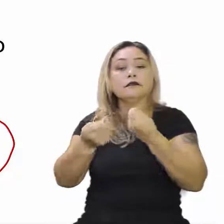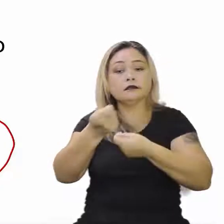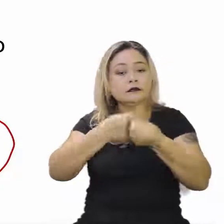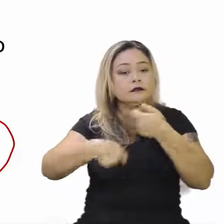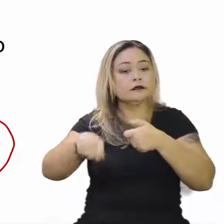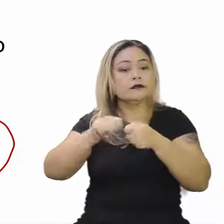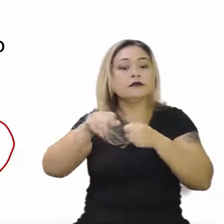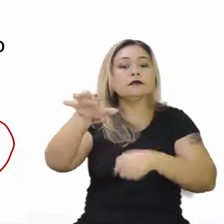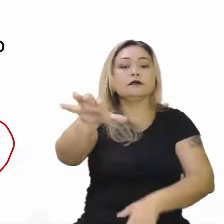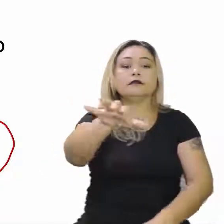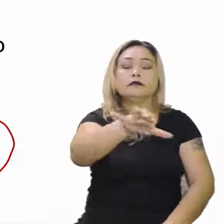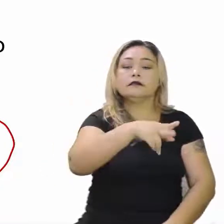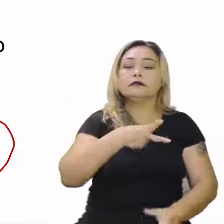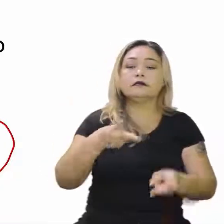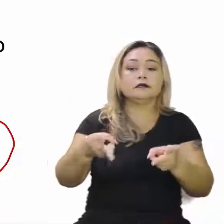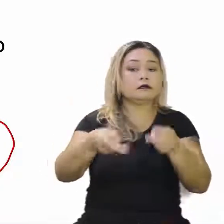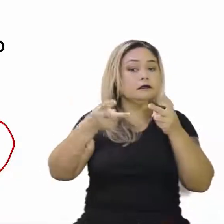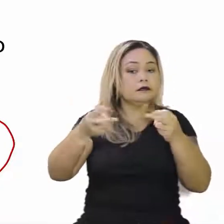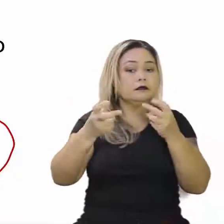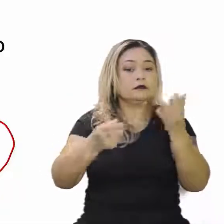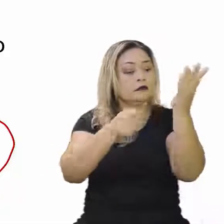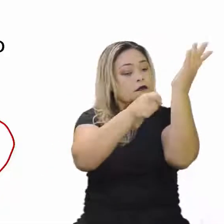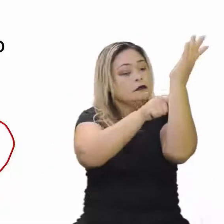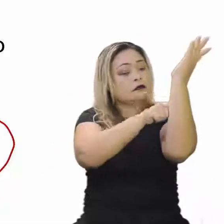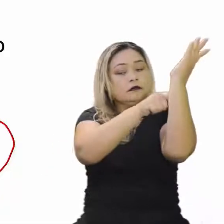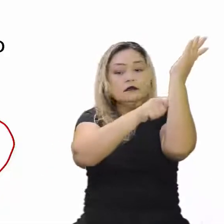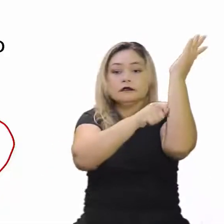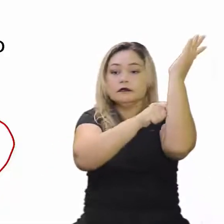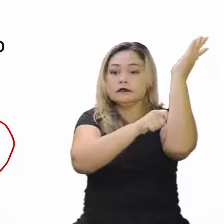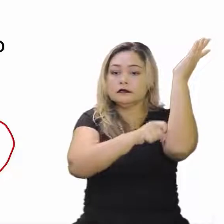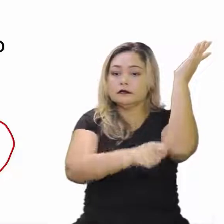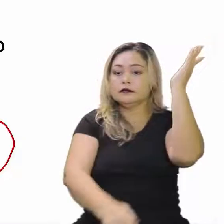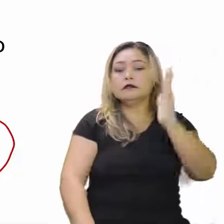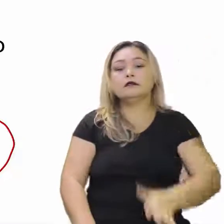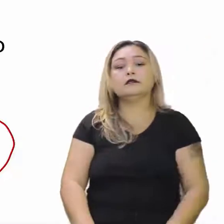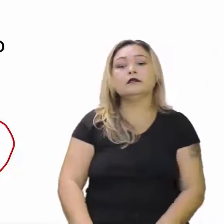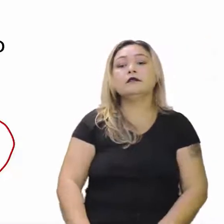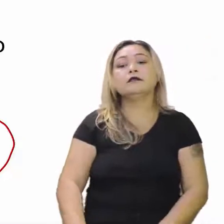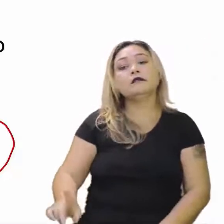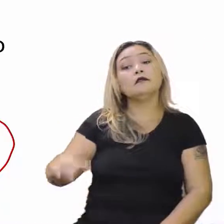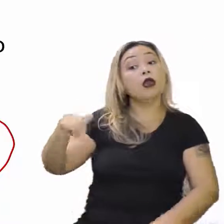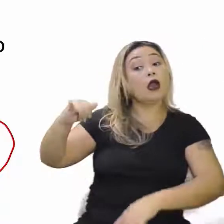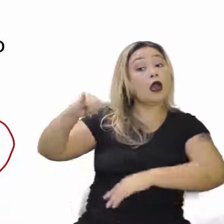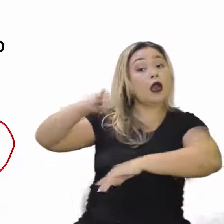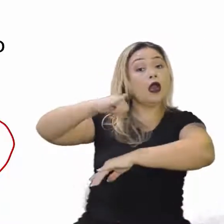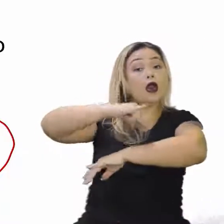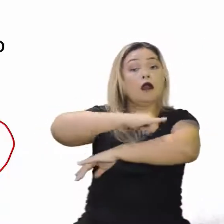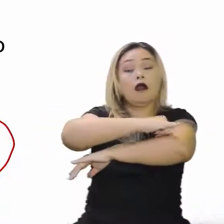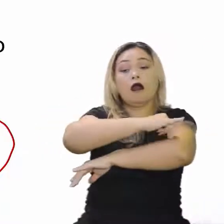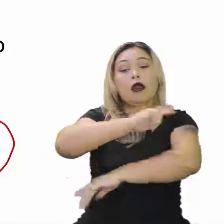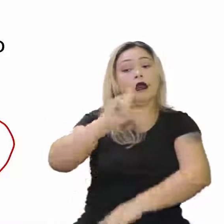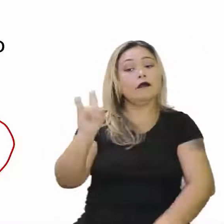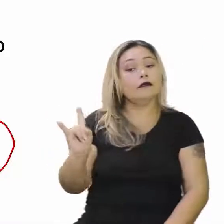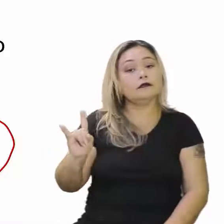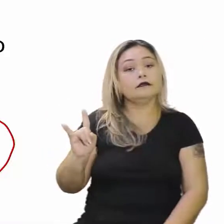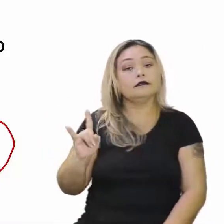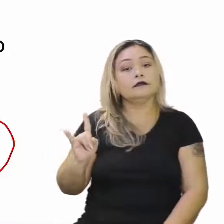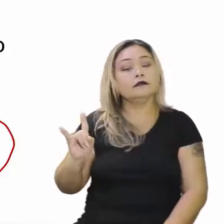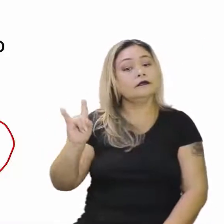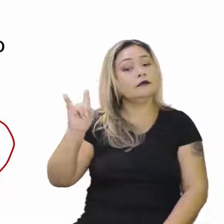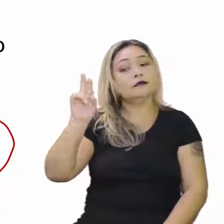regiões onde era extraída a borracha. Ok? Avião, nossa senhora,